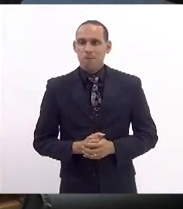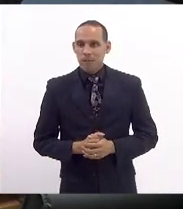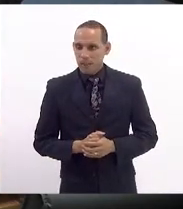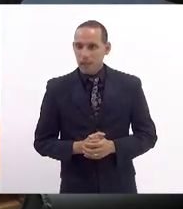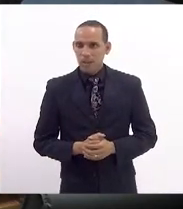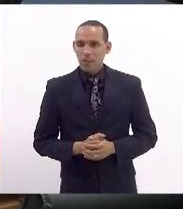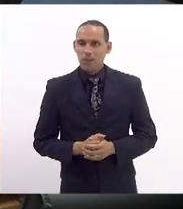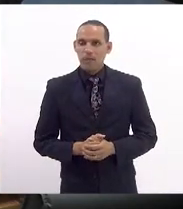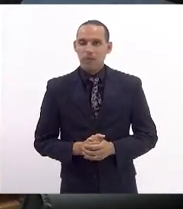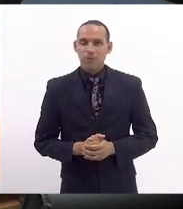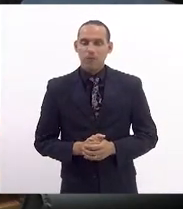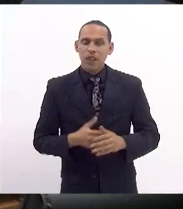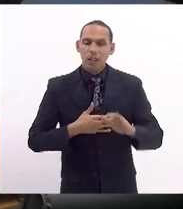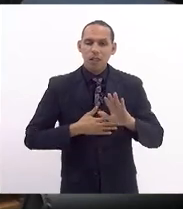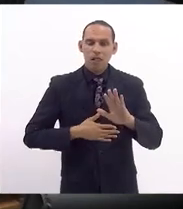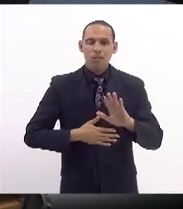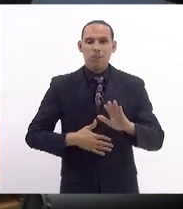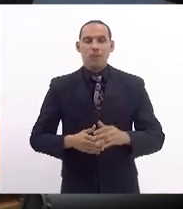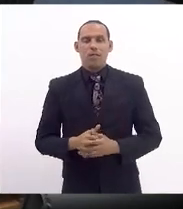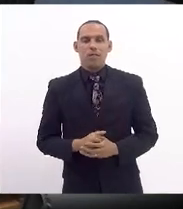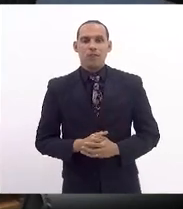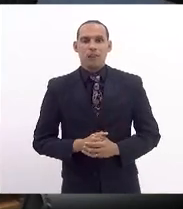não calma